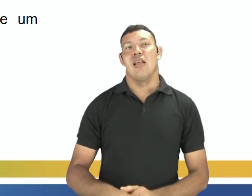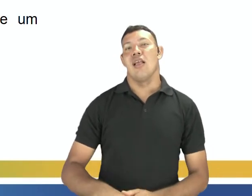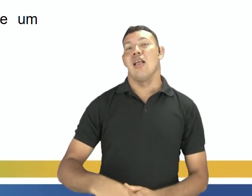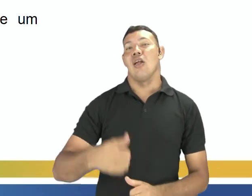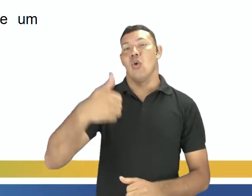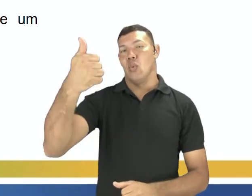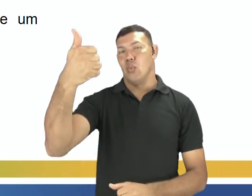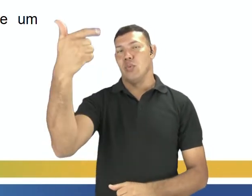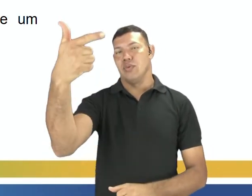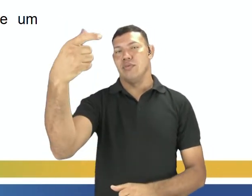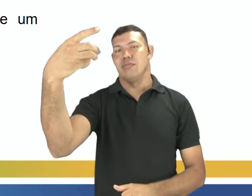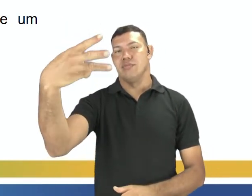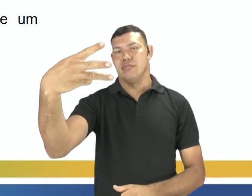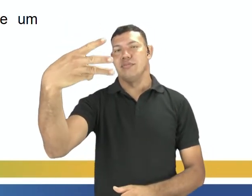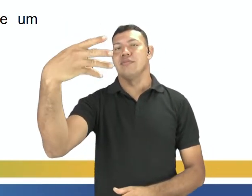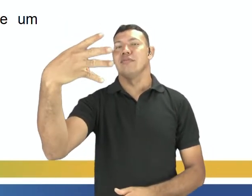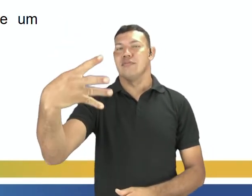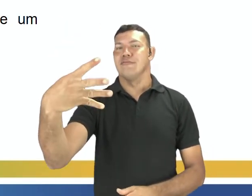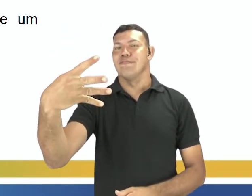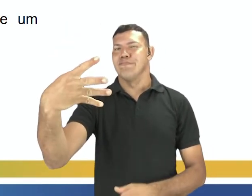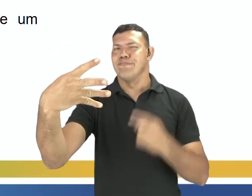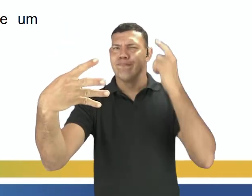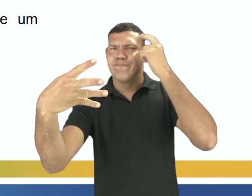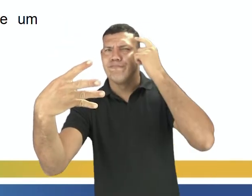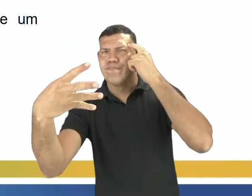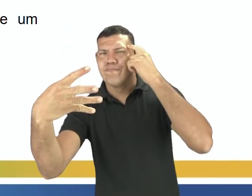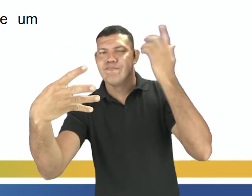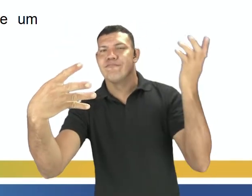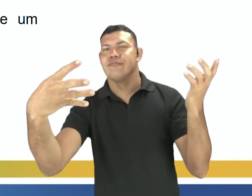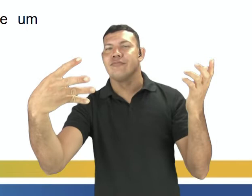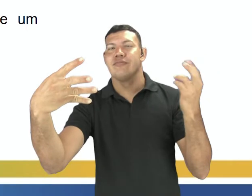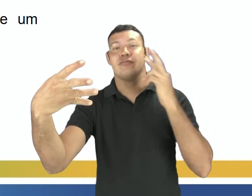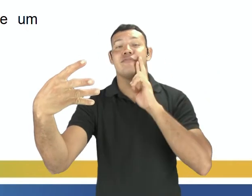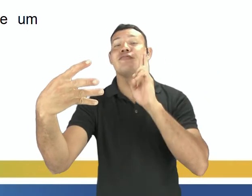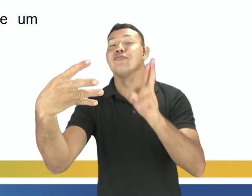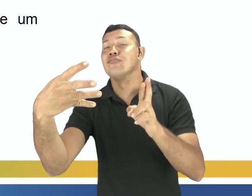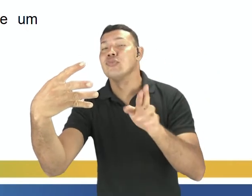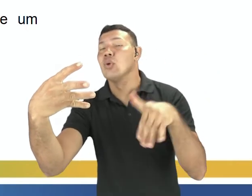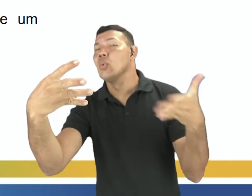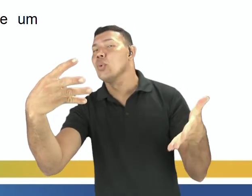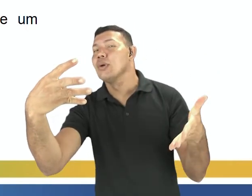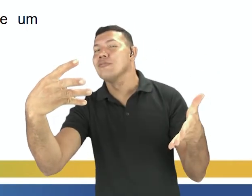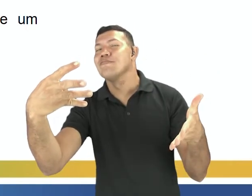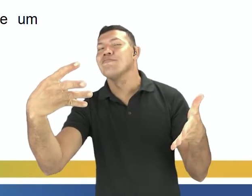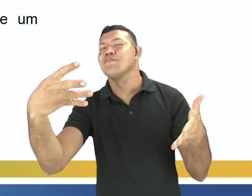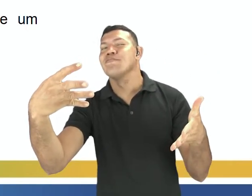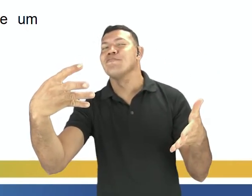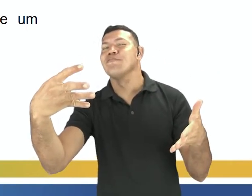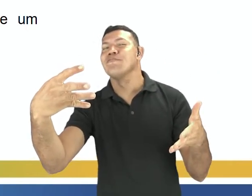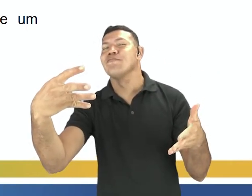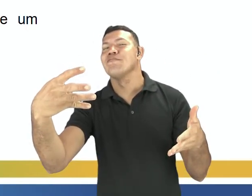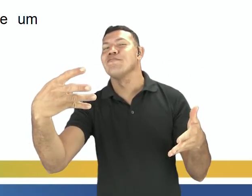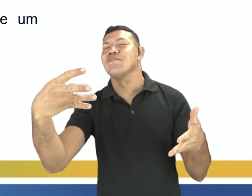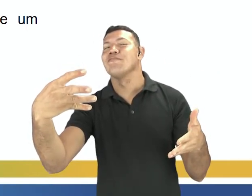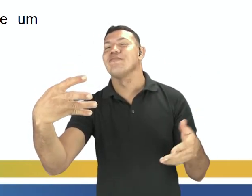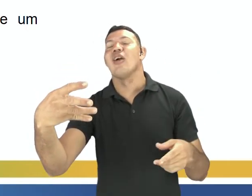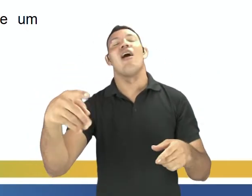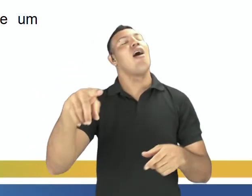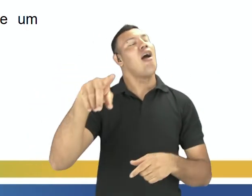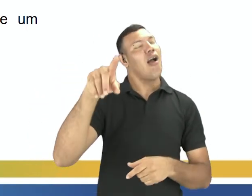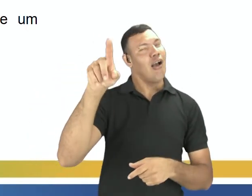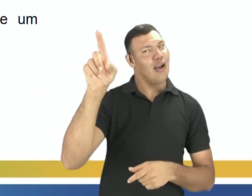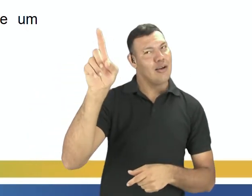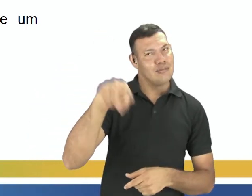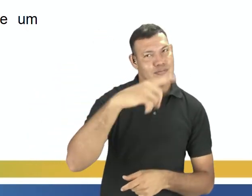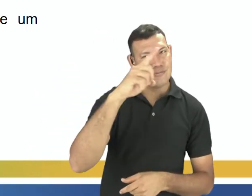3 e a 4. Pensa um pouquinho. Vamos lá? Qual a resposta correta? Quem marcou a letra A,